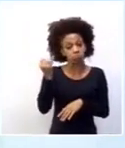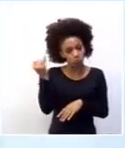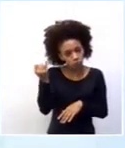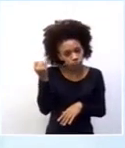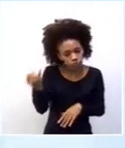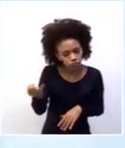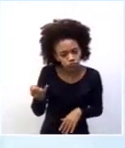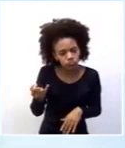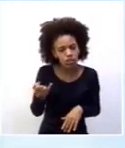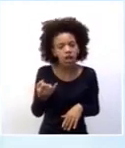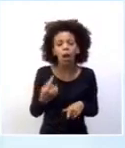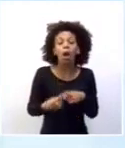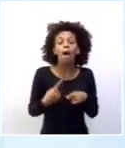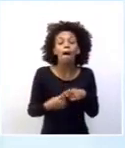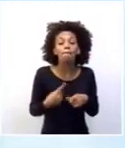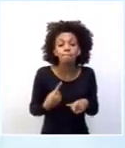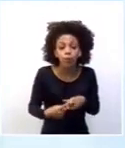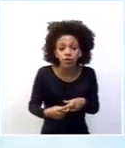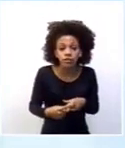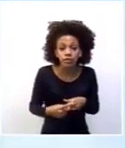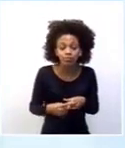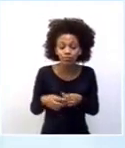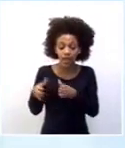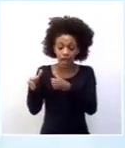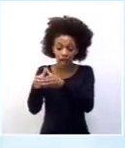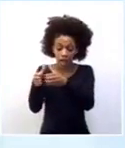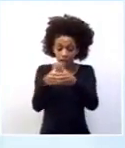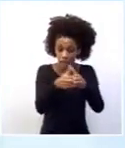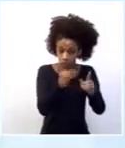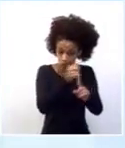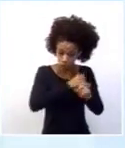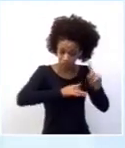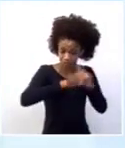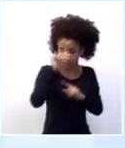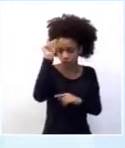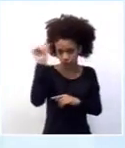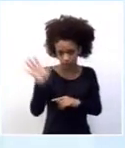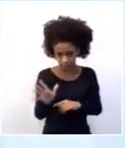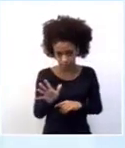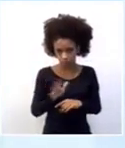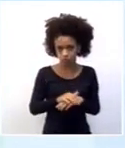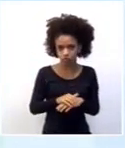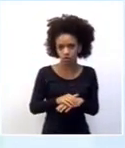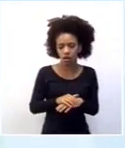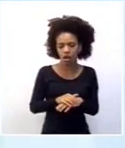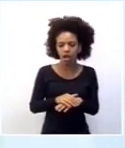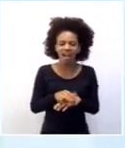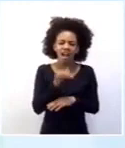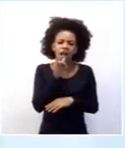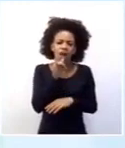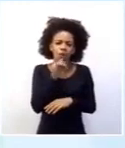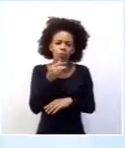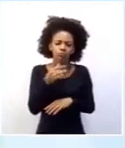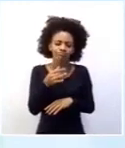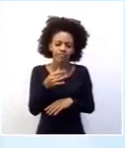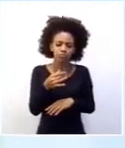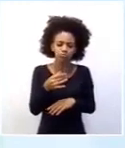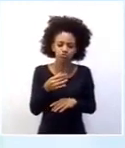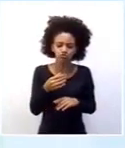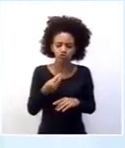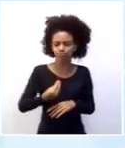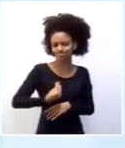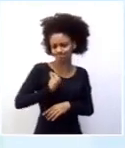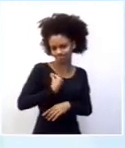Qual que é a questão, então, da sociedade asiática? É um modelo de organização social, pessoal. Basicamente, eles